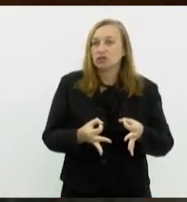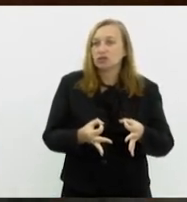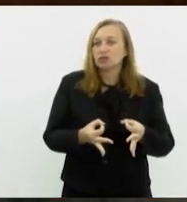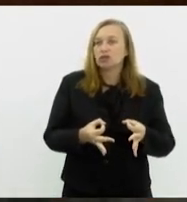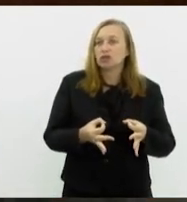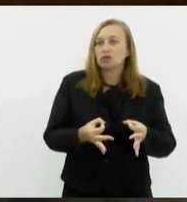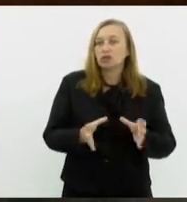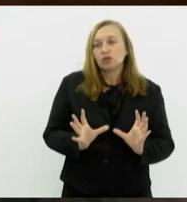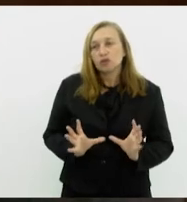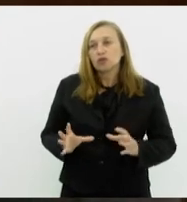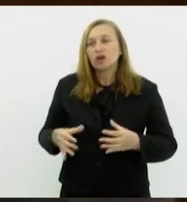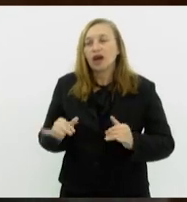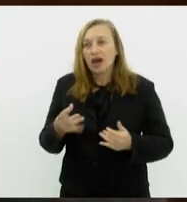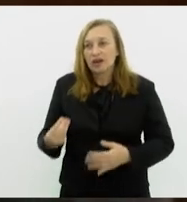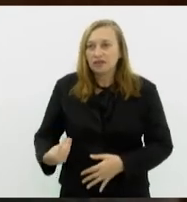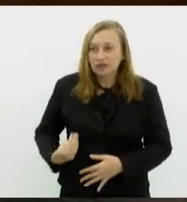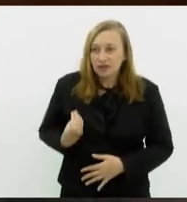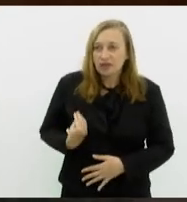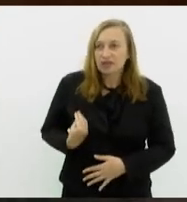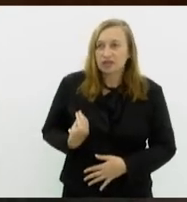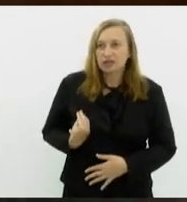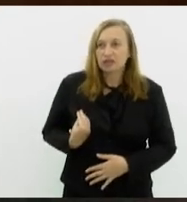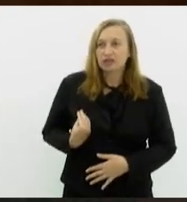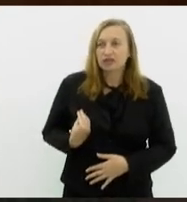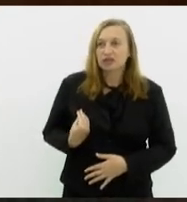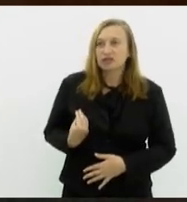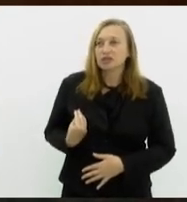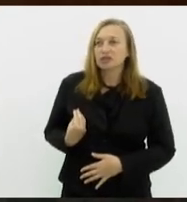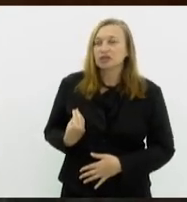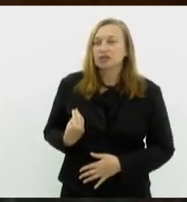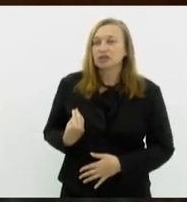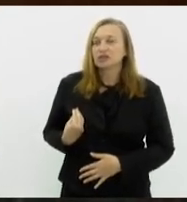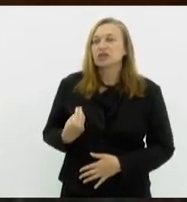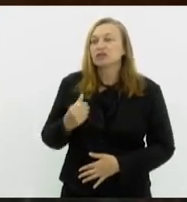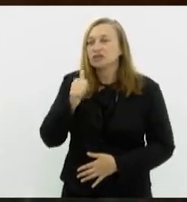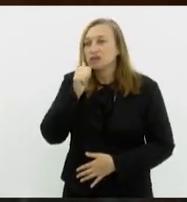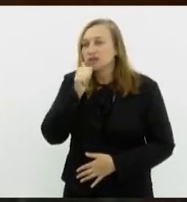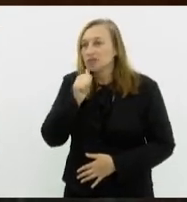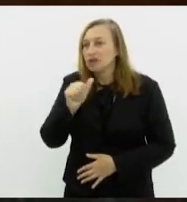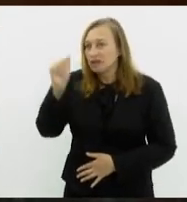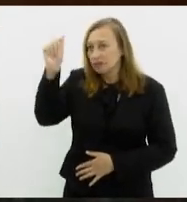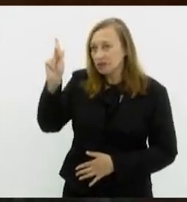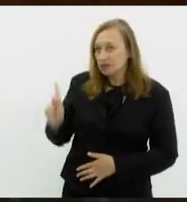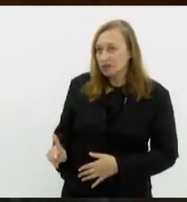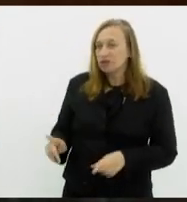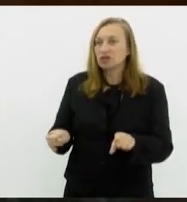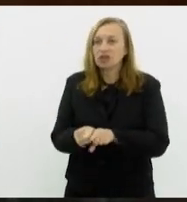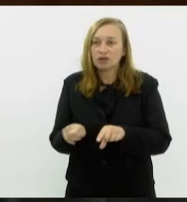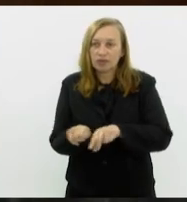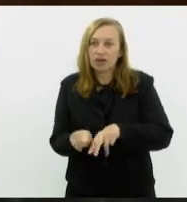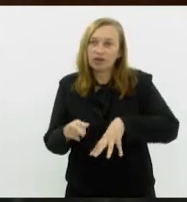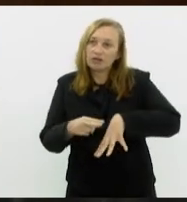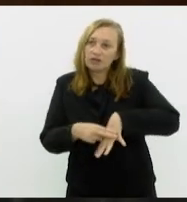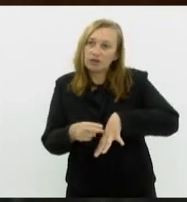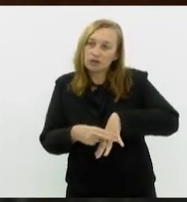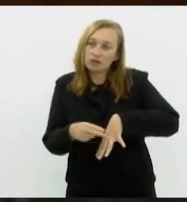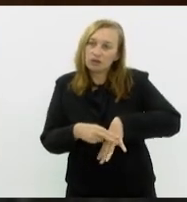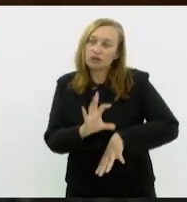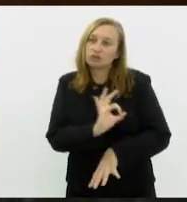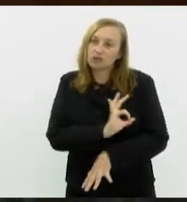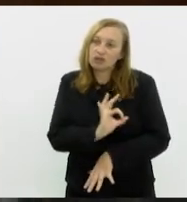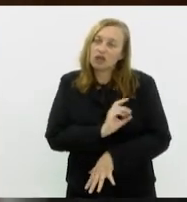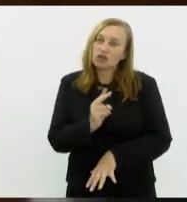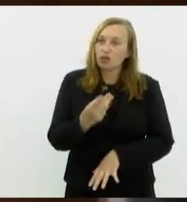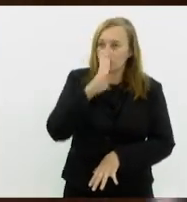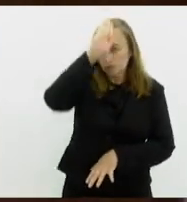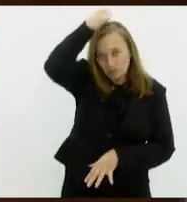corpo, a vida daquelas pensionistas e das viúvas de militares, seja policiais, seja